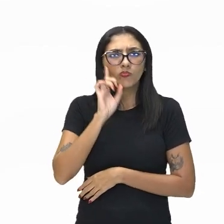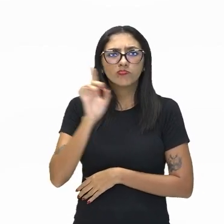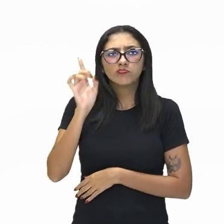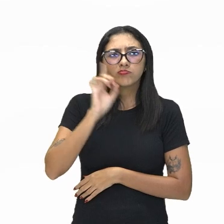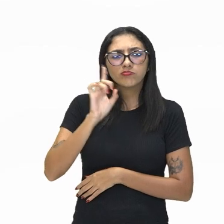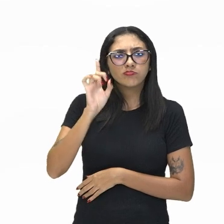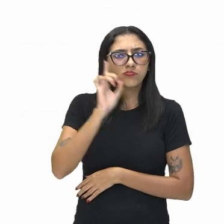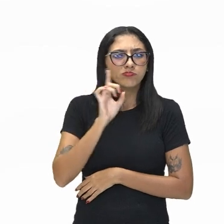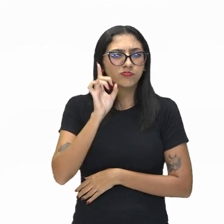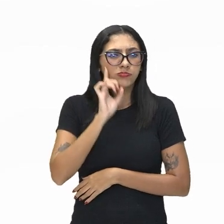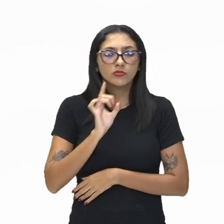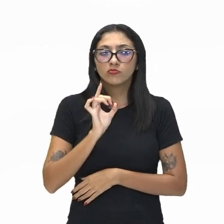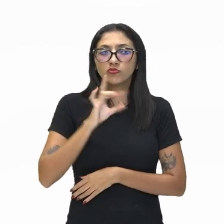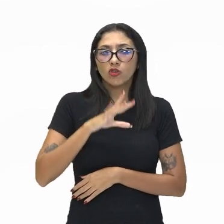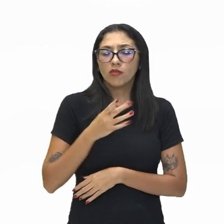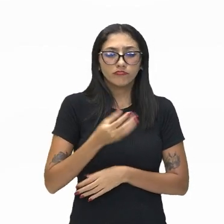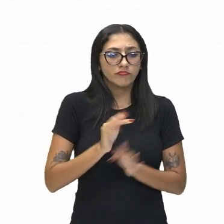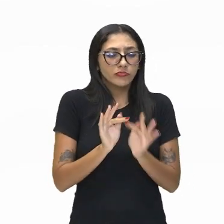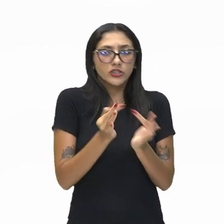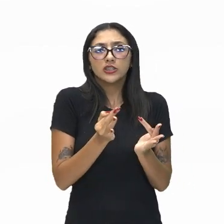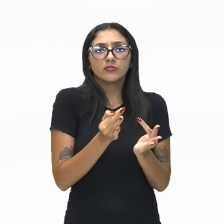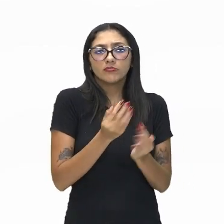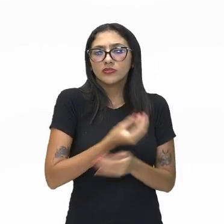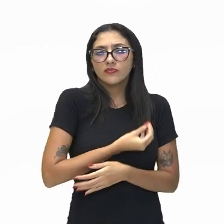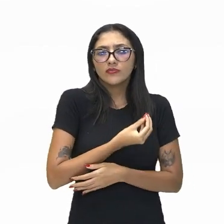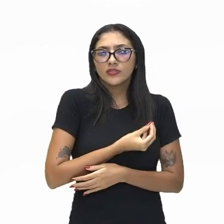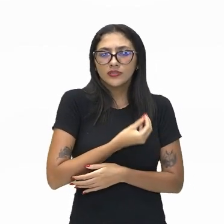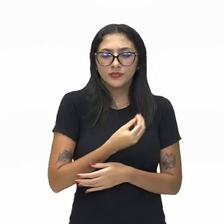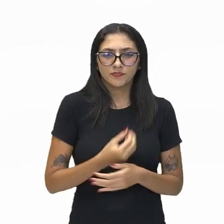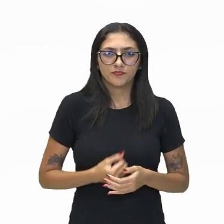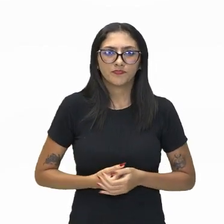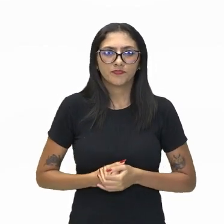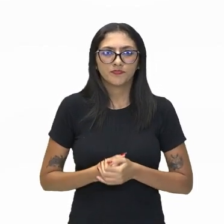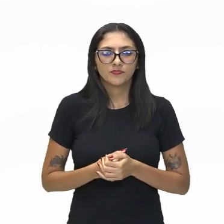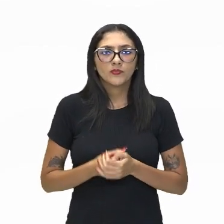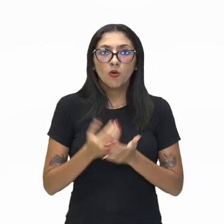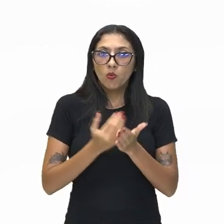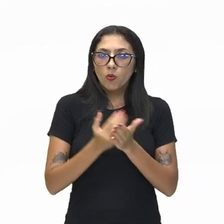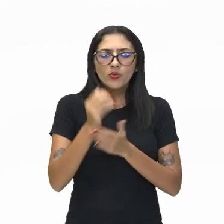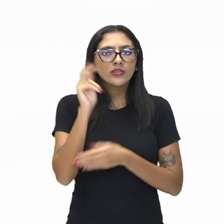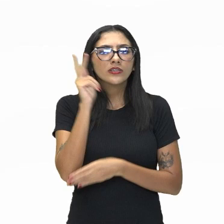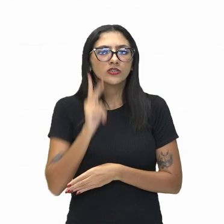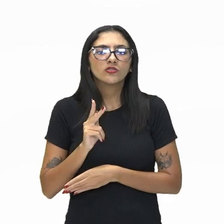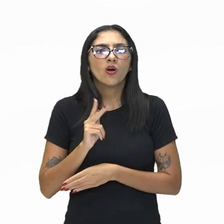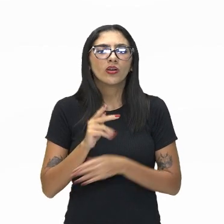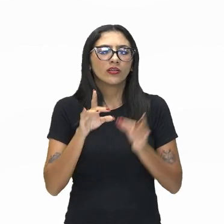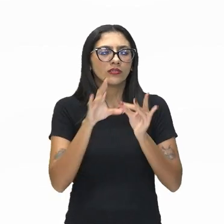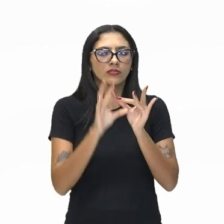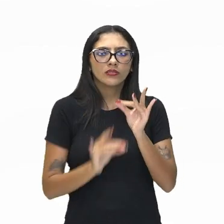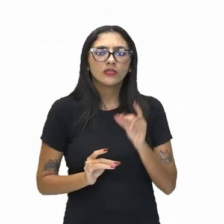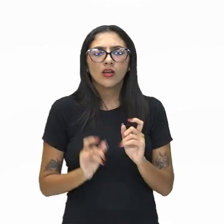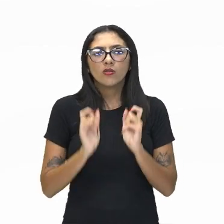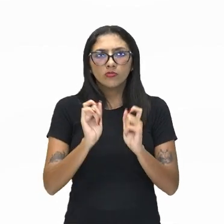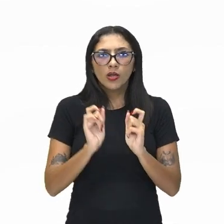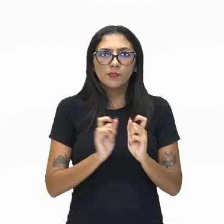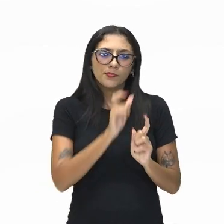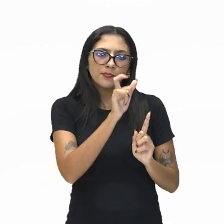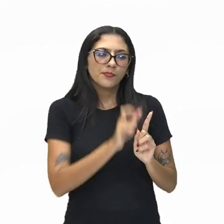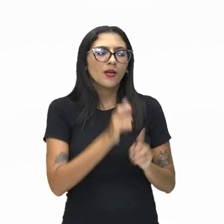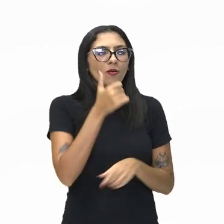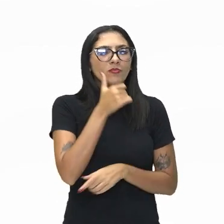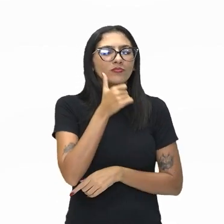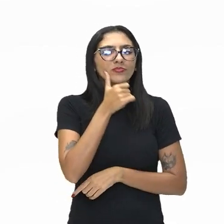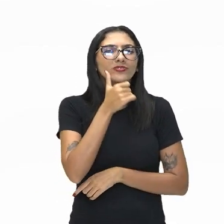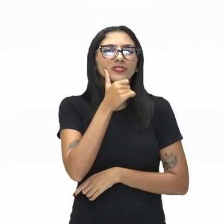ela precisava para viver. O conto ele inicia descrevendo a protagonista, né, que é a personagem principal ali, a moça tecelã, em